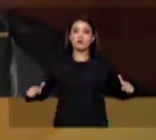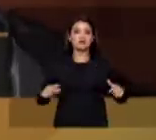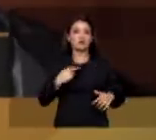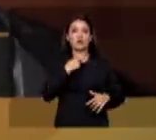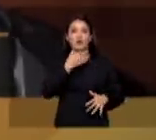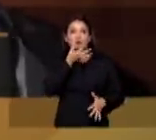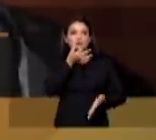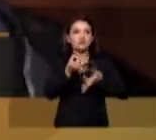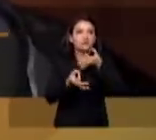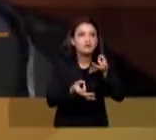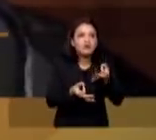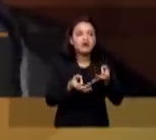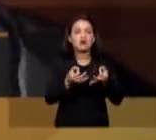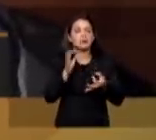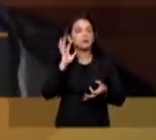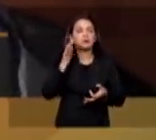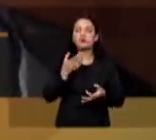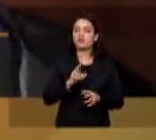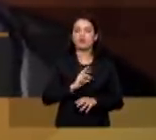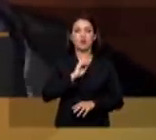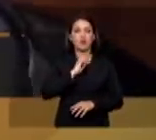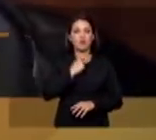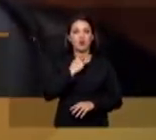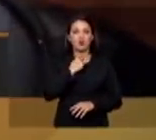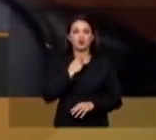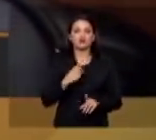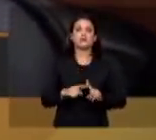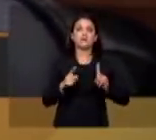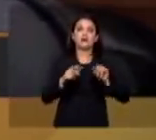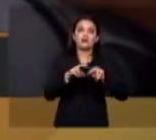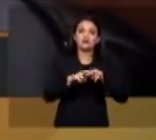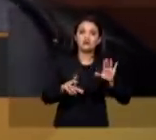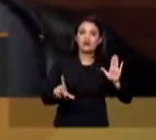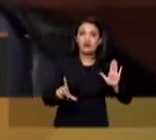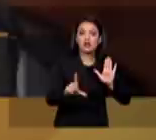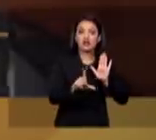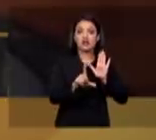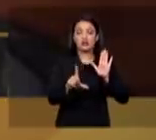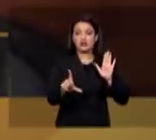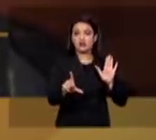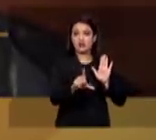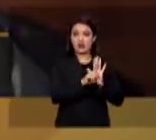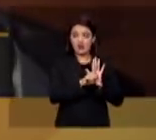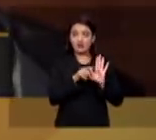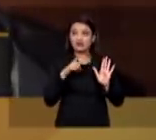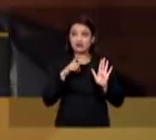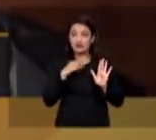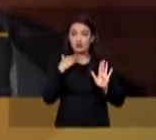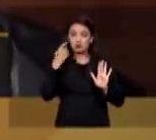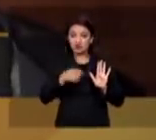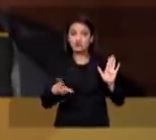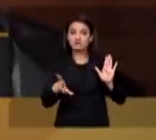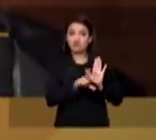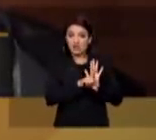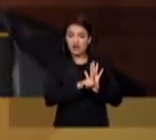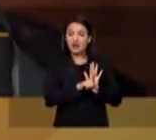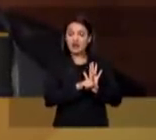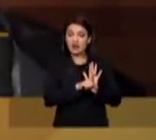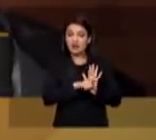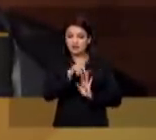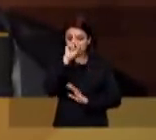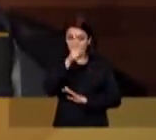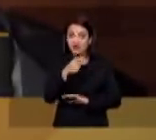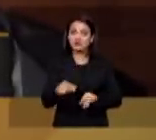na apuração de qualquer acusação penal formulada contra ela, contra a pessoa, ou para que